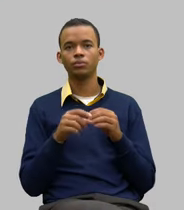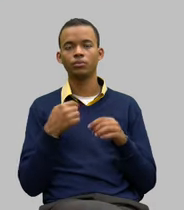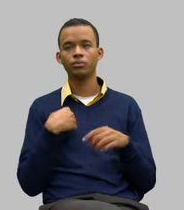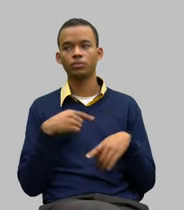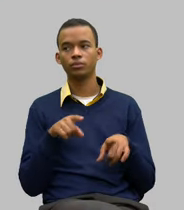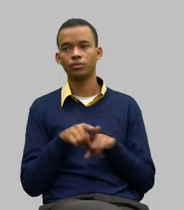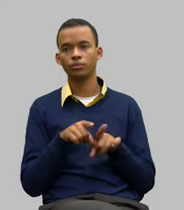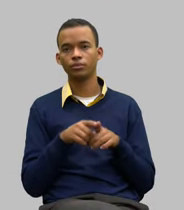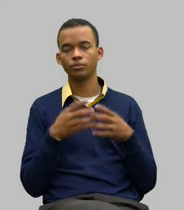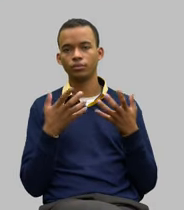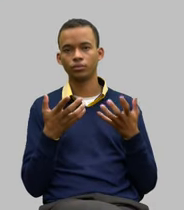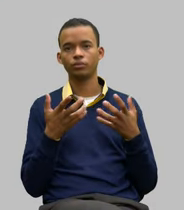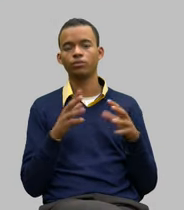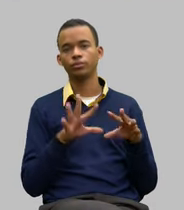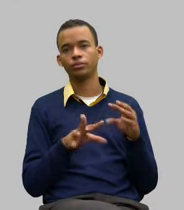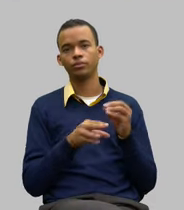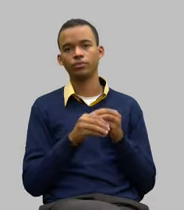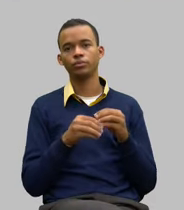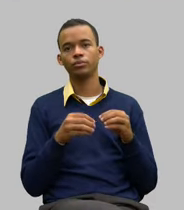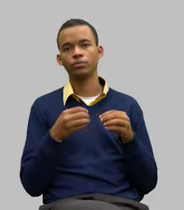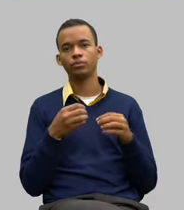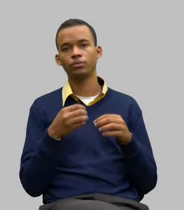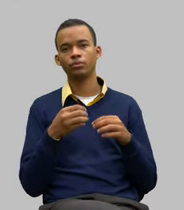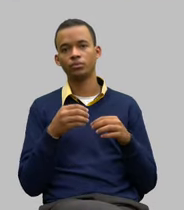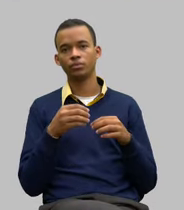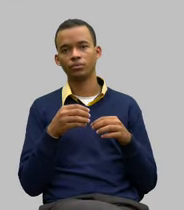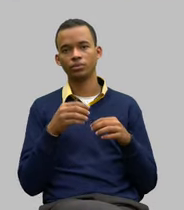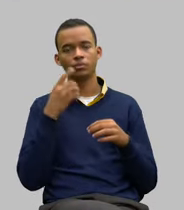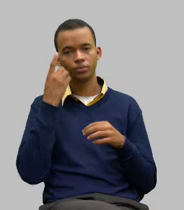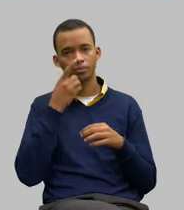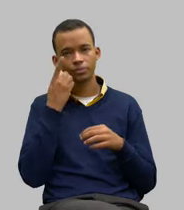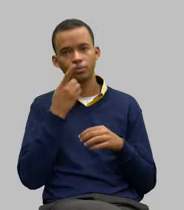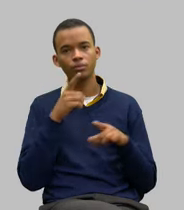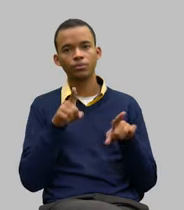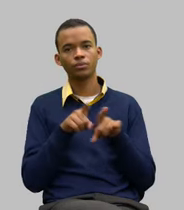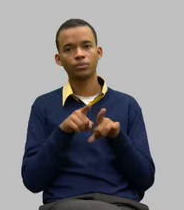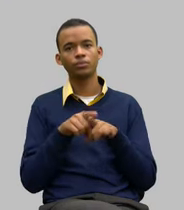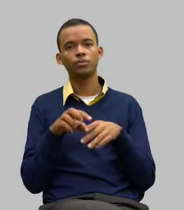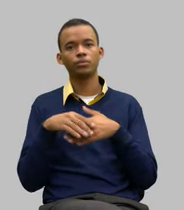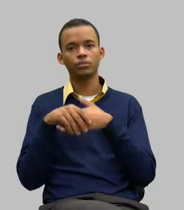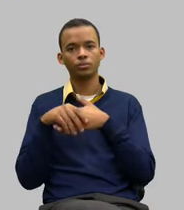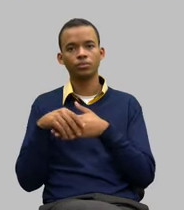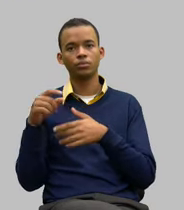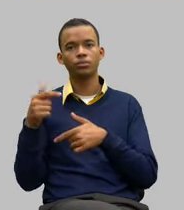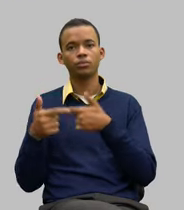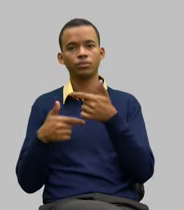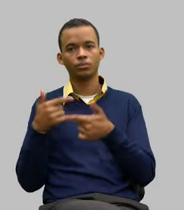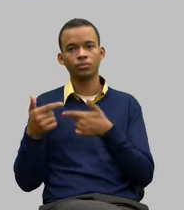aqui Deputado sargento Rodrigues e cumprimentado pela condução desses trabalhos tem sido